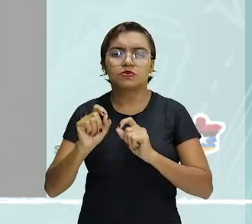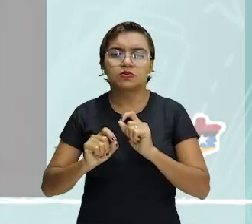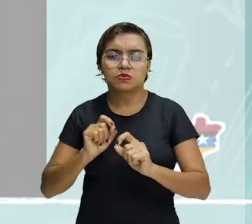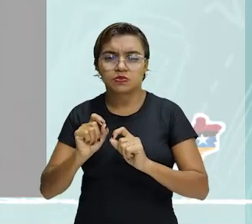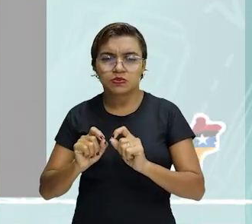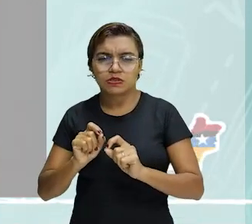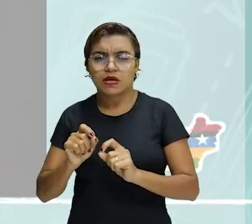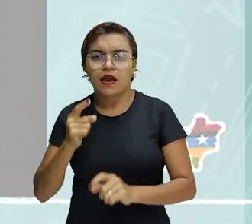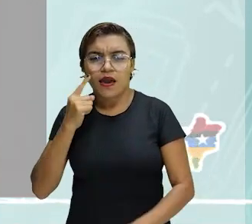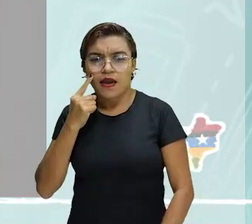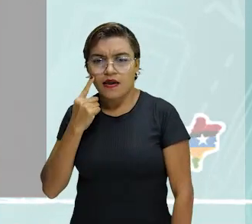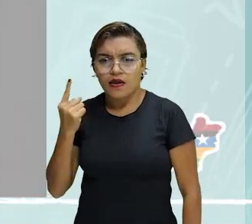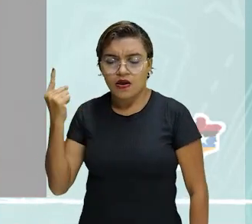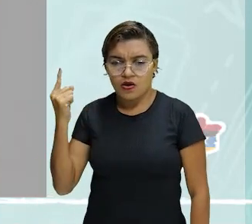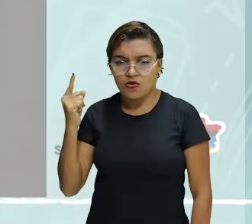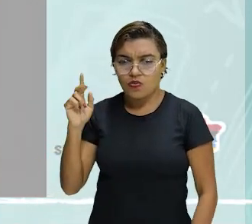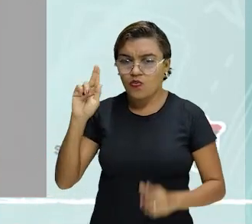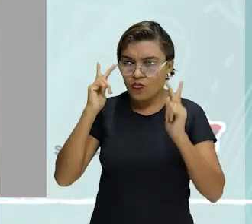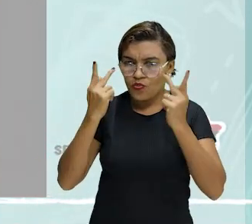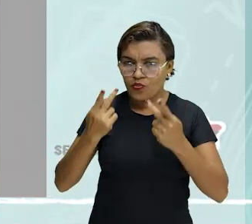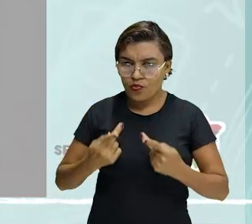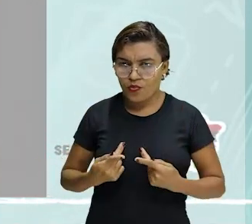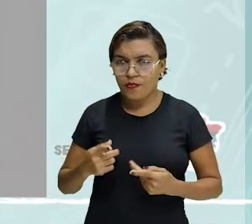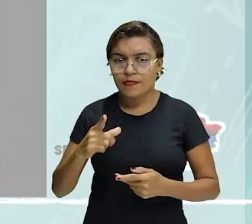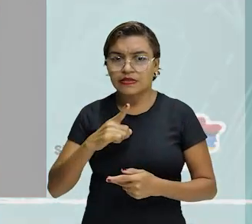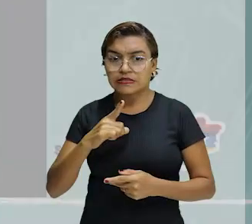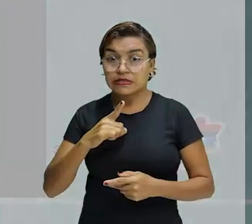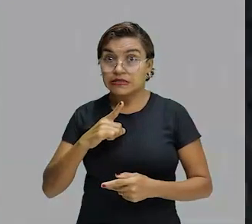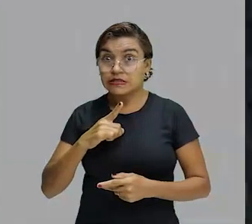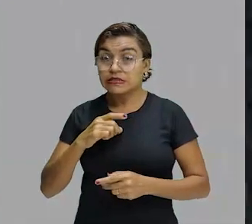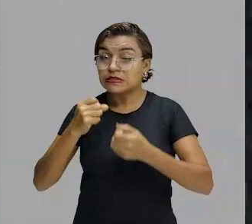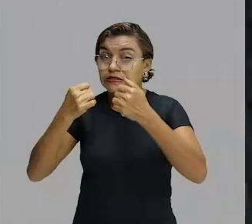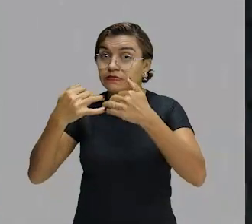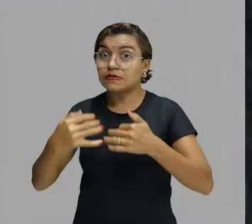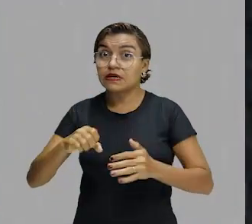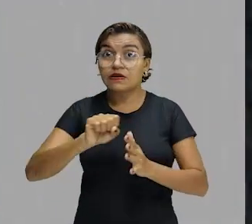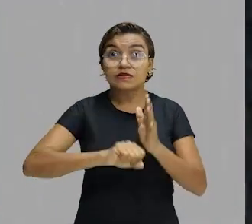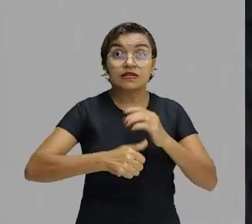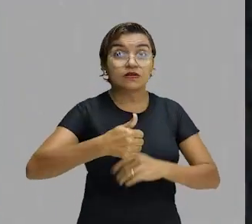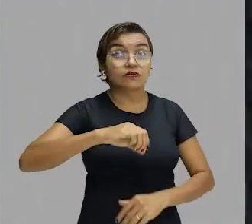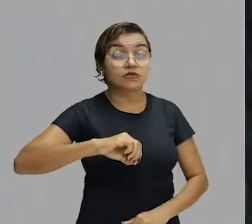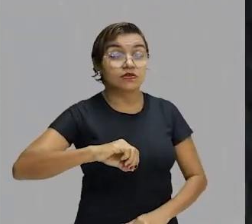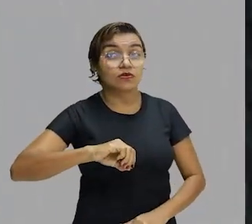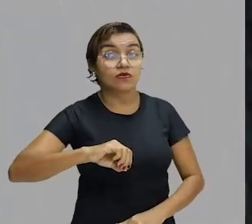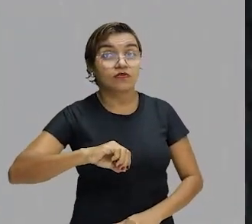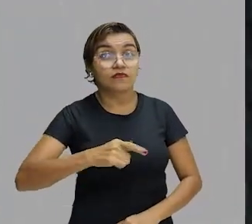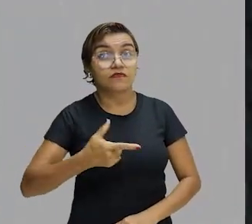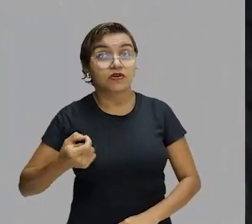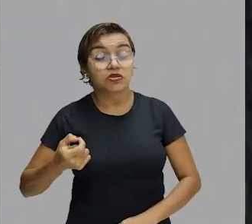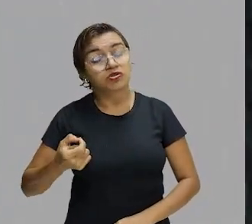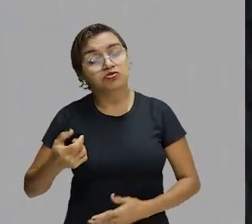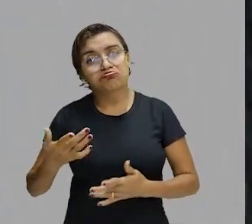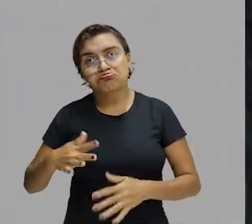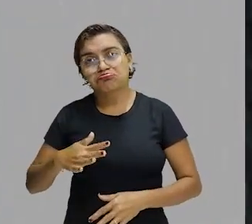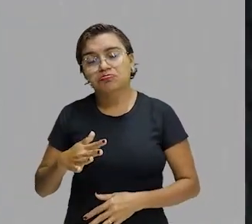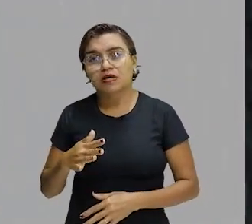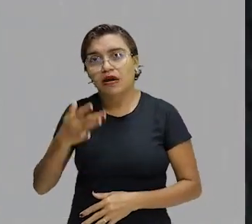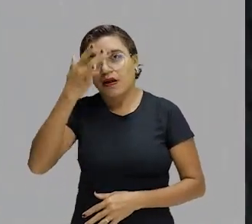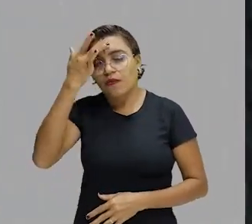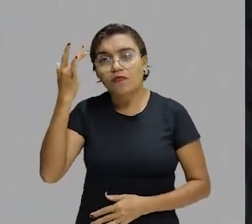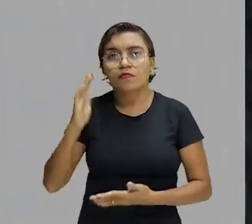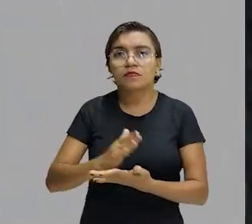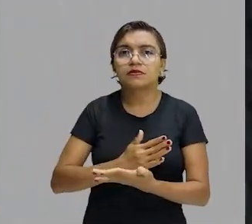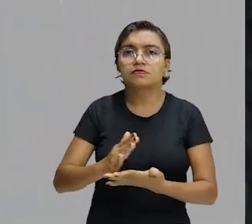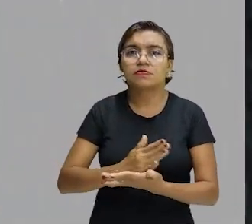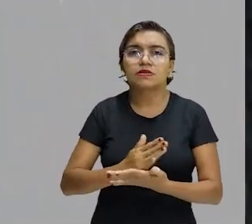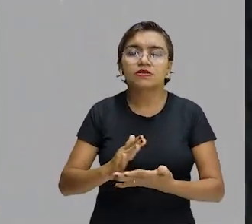uma criatura governada por impulsos. Eu estou falando do século XIX, início do século XX, eu estou falando de muita gente que vai pelo impulso